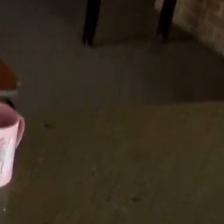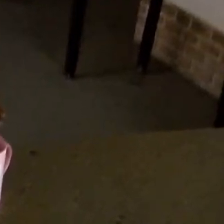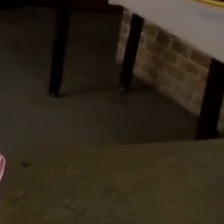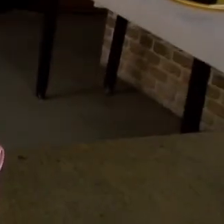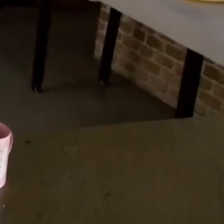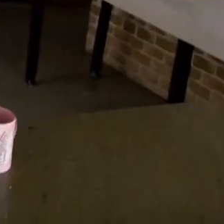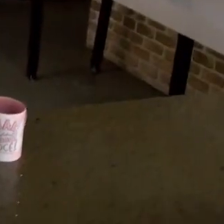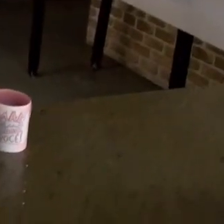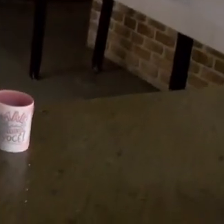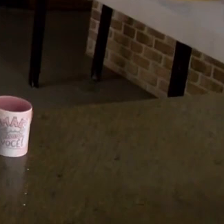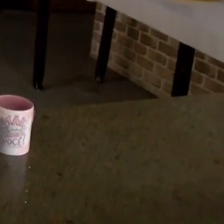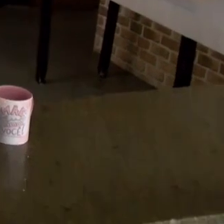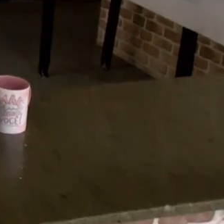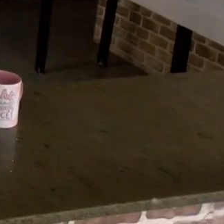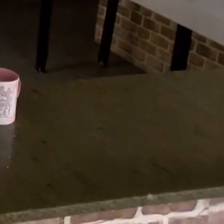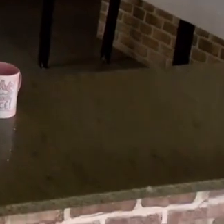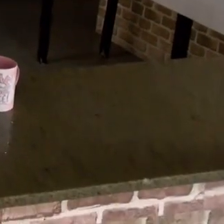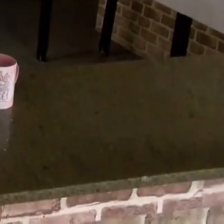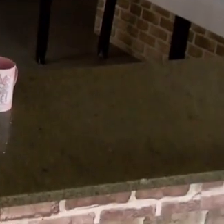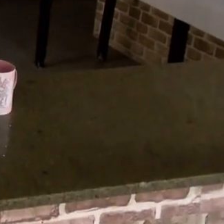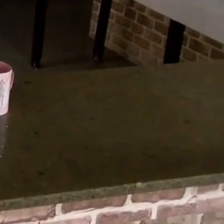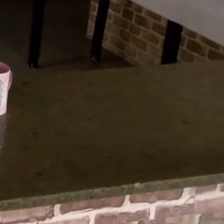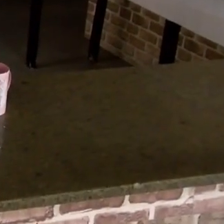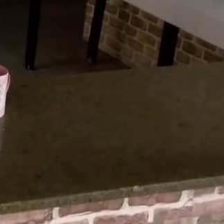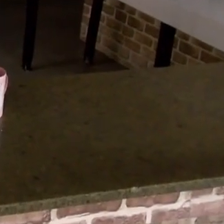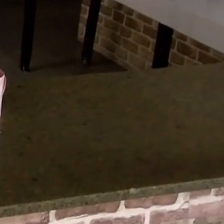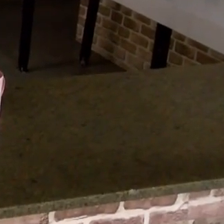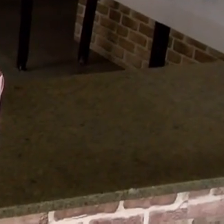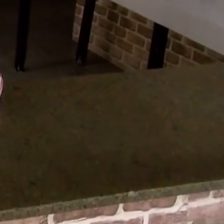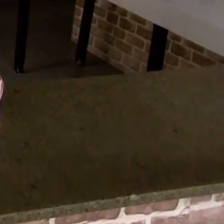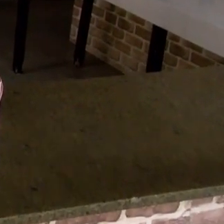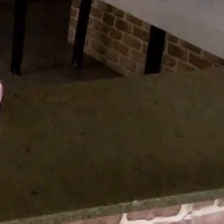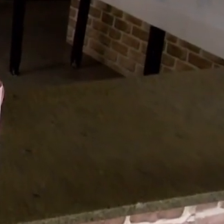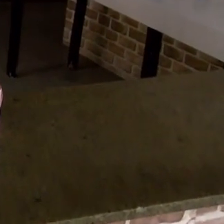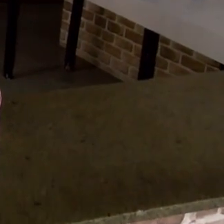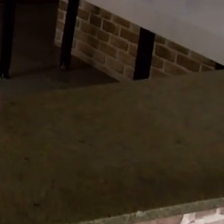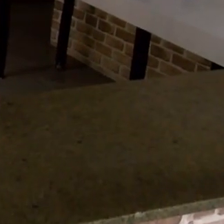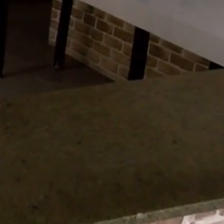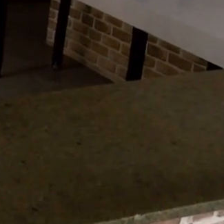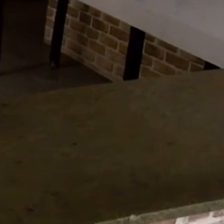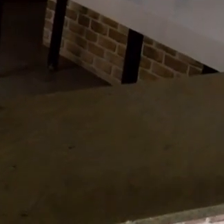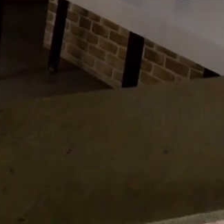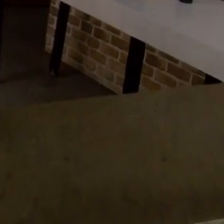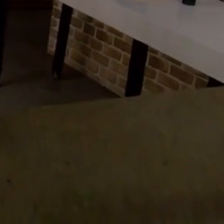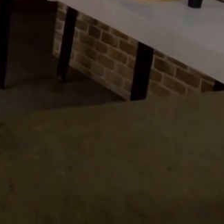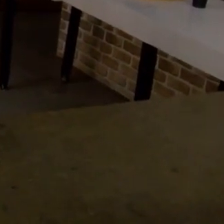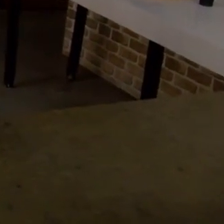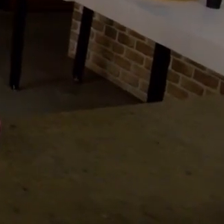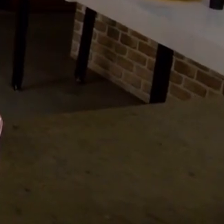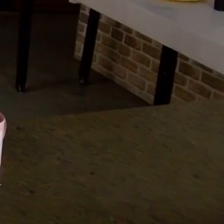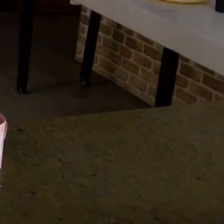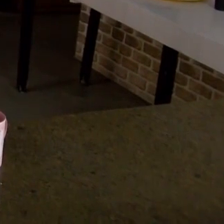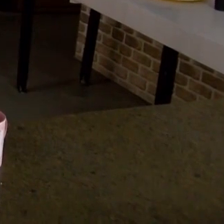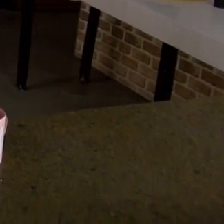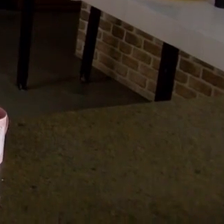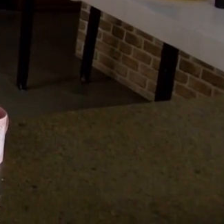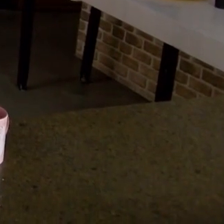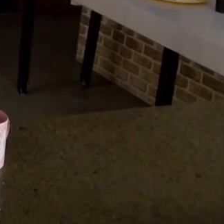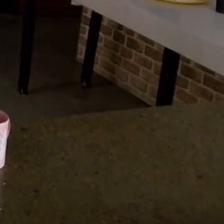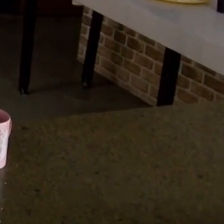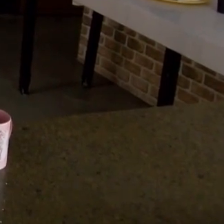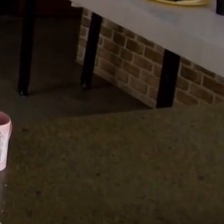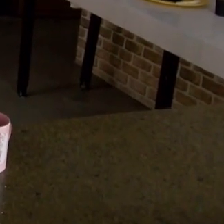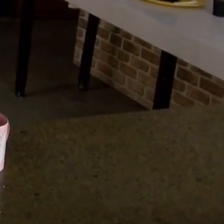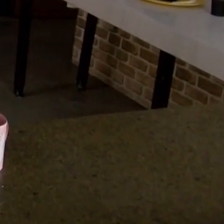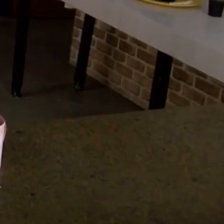E vou levar ao forno. Gente, nesta hora a gente tem que ter cuidado,